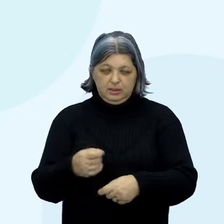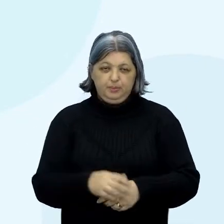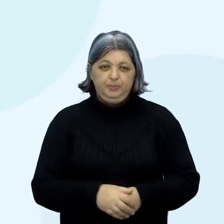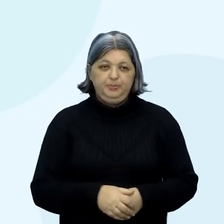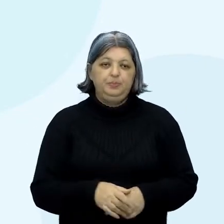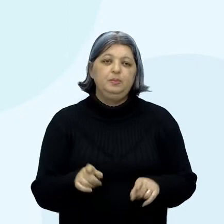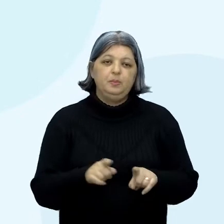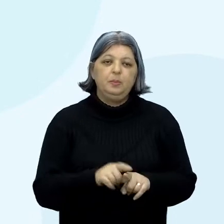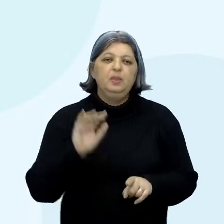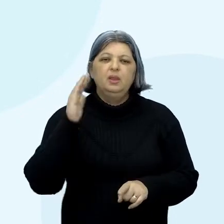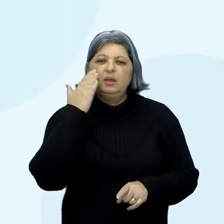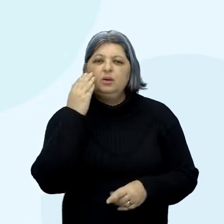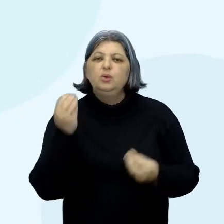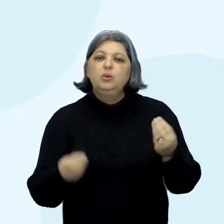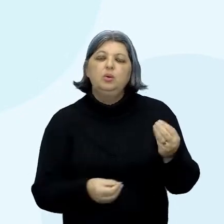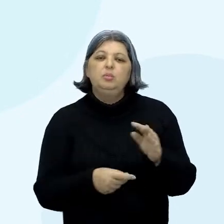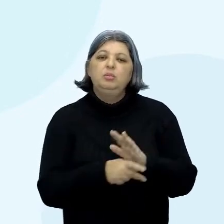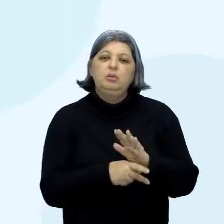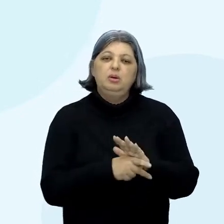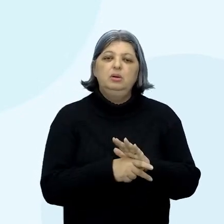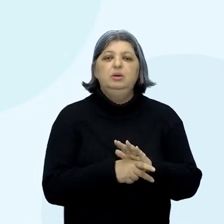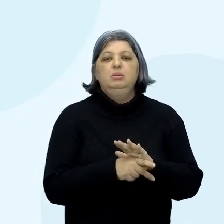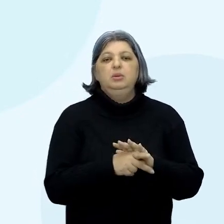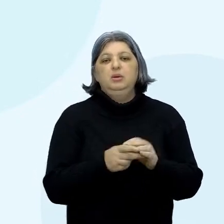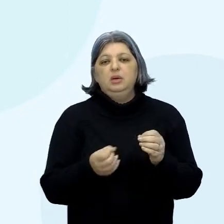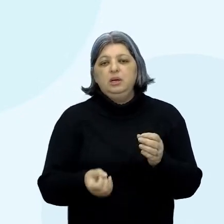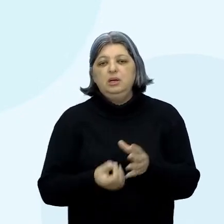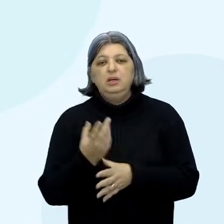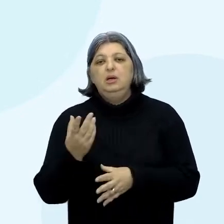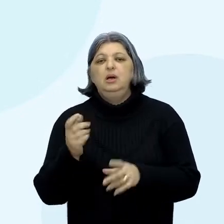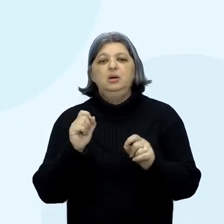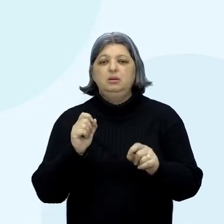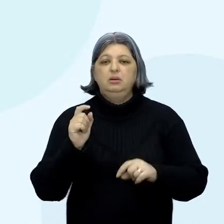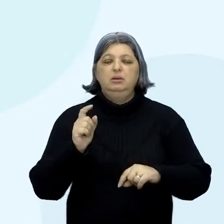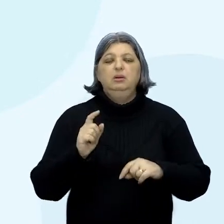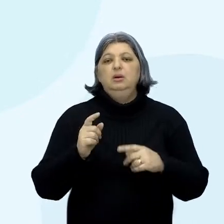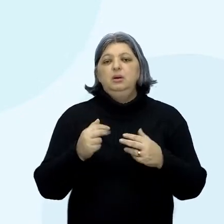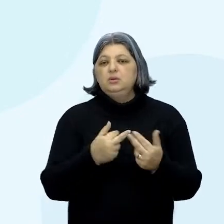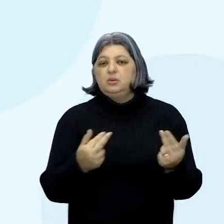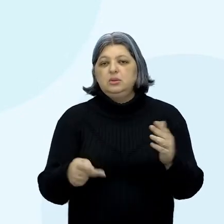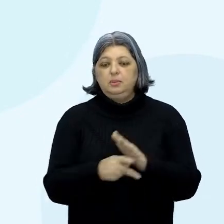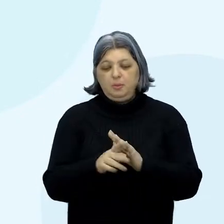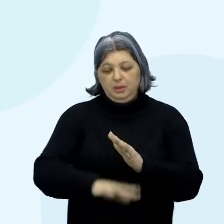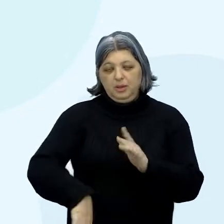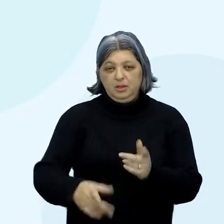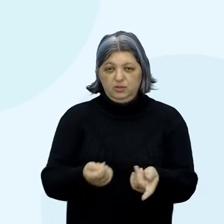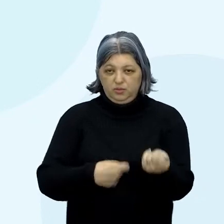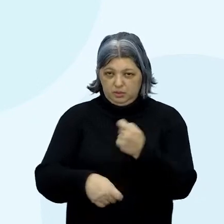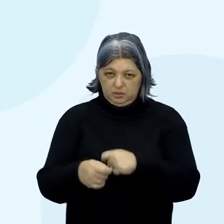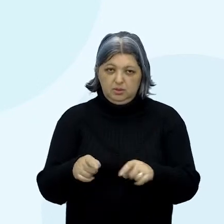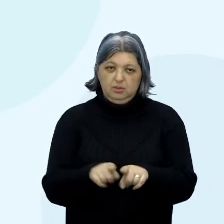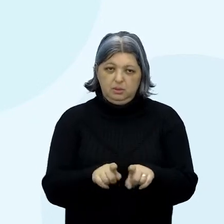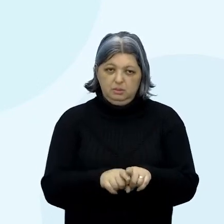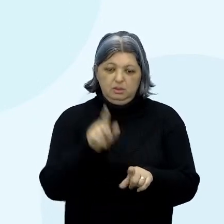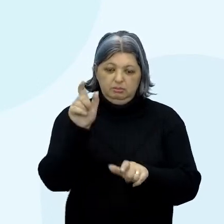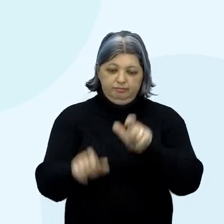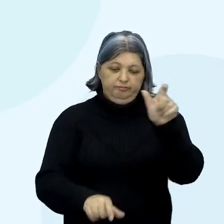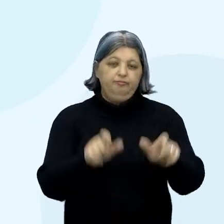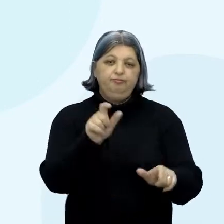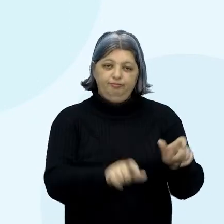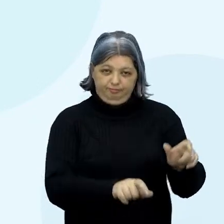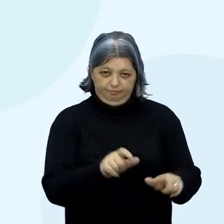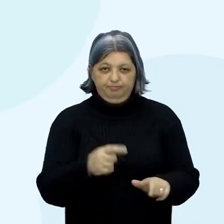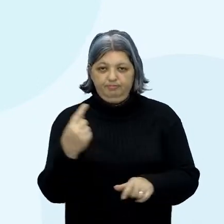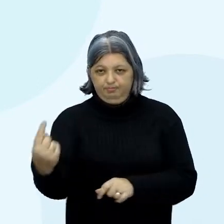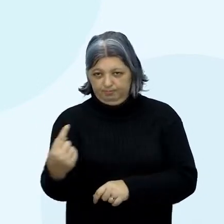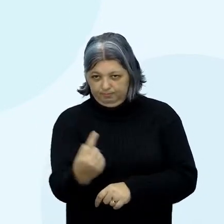compreender como gerar os recursos financeiros, então esse é o objetivo principal, considerando questões individuais, então aí é o que